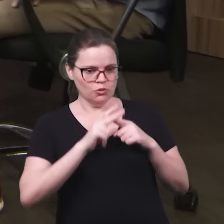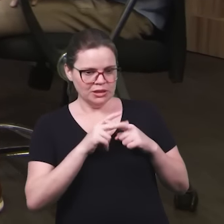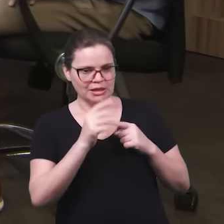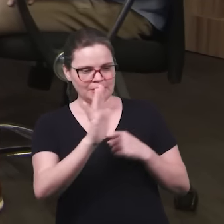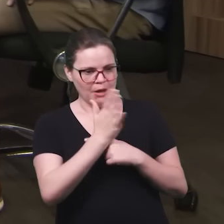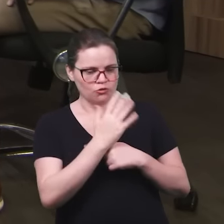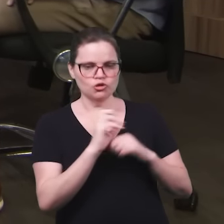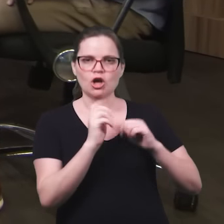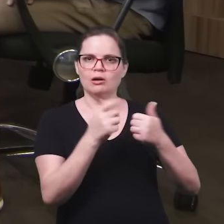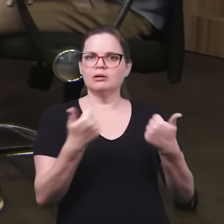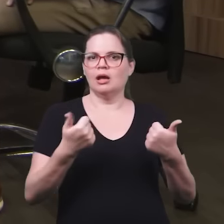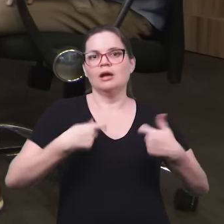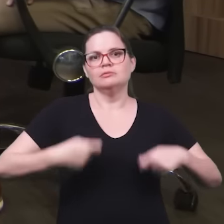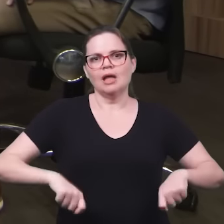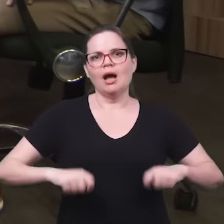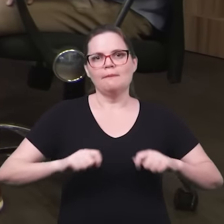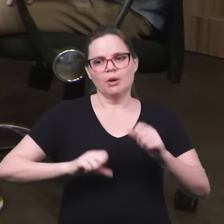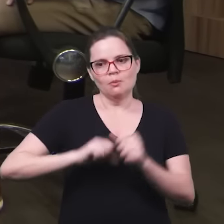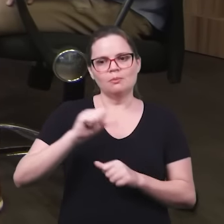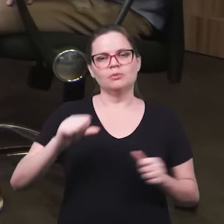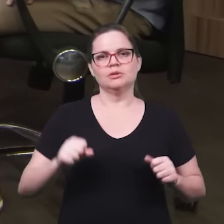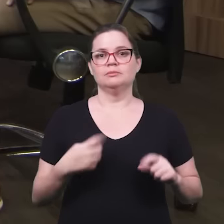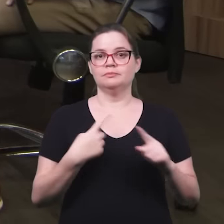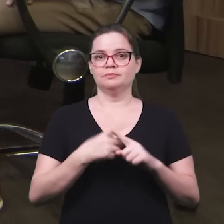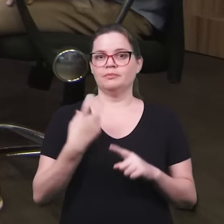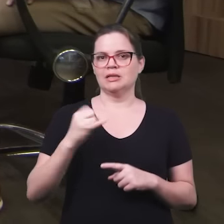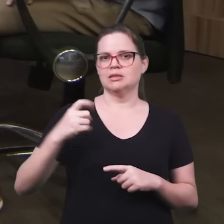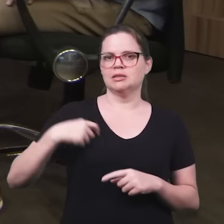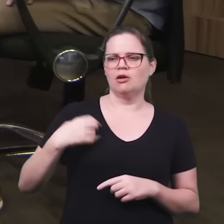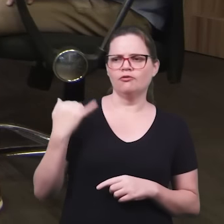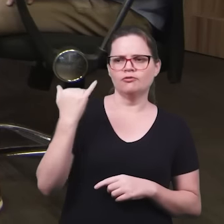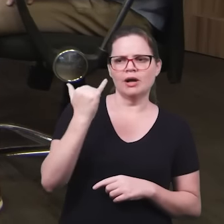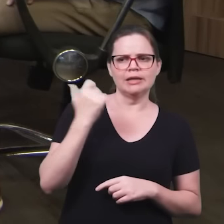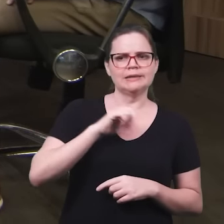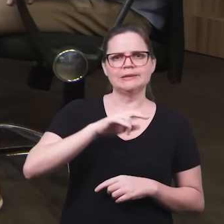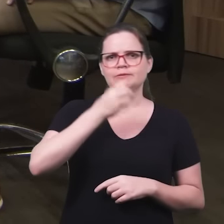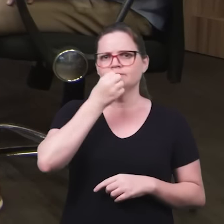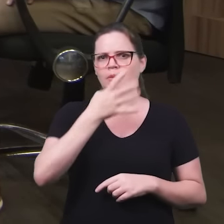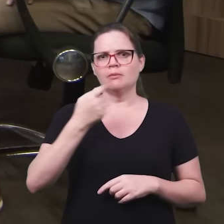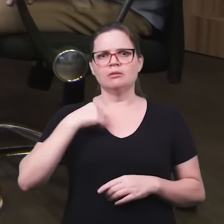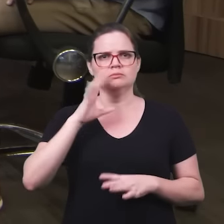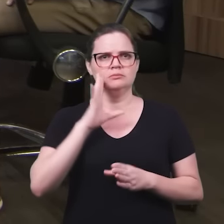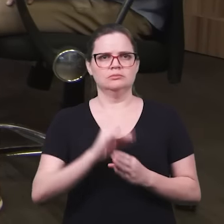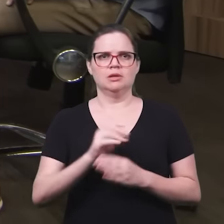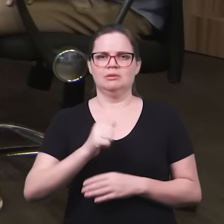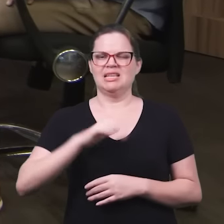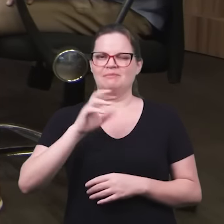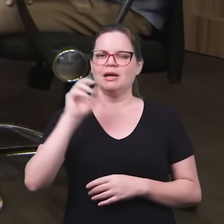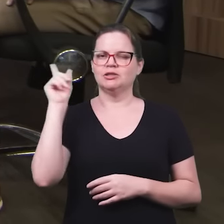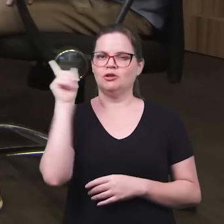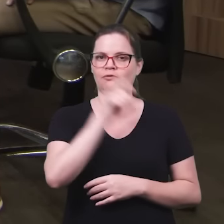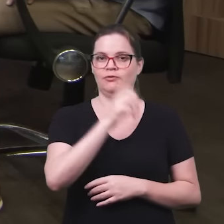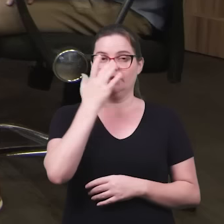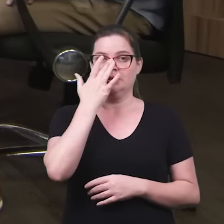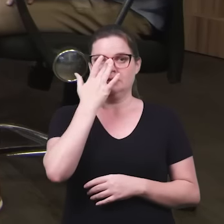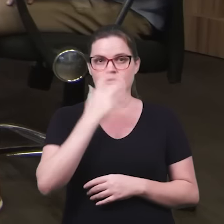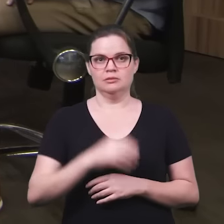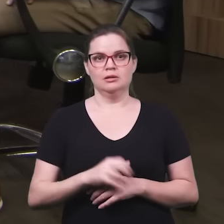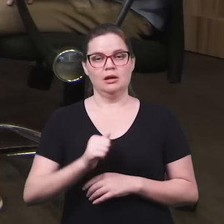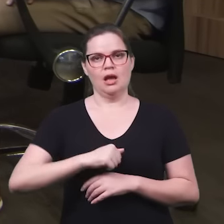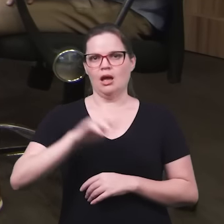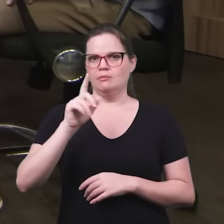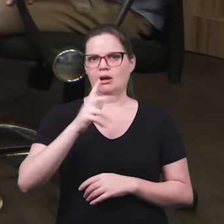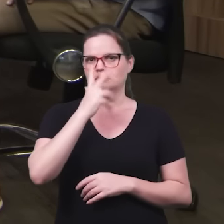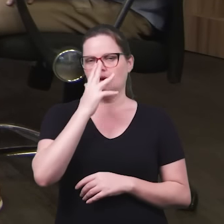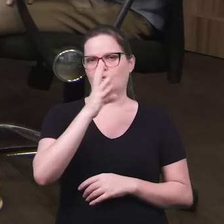construtiva. Sim, às vezes a gente tem que reconhecer que algo que a gente falou não soou legal, não foi bom, mas é mais raro. É muito mais uma